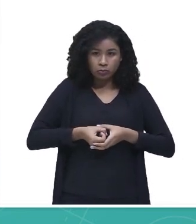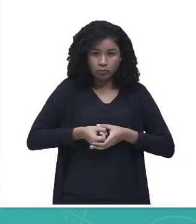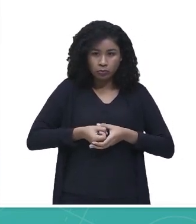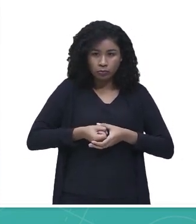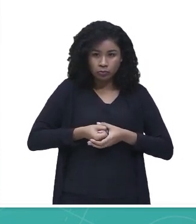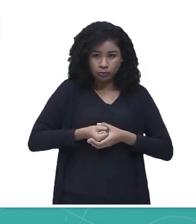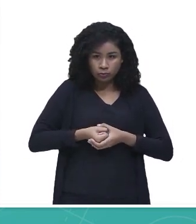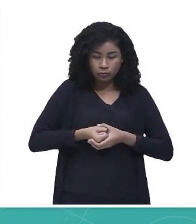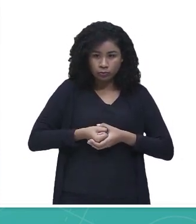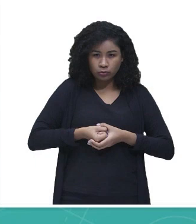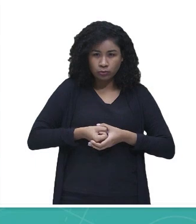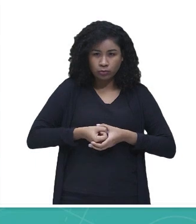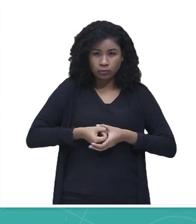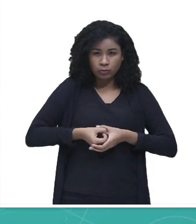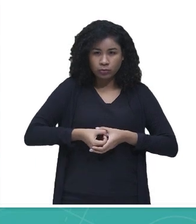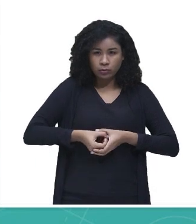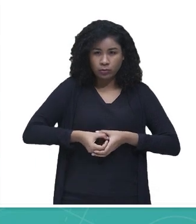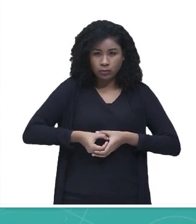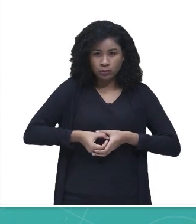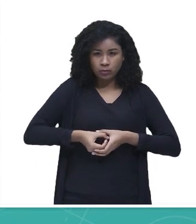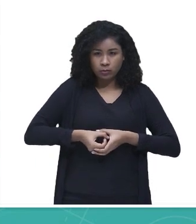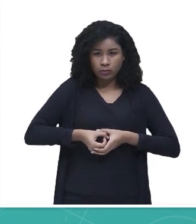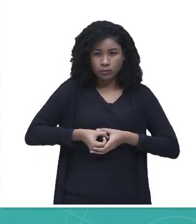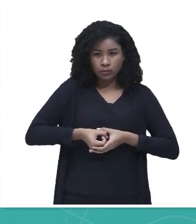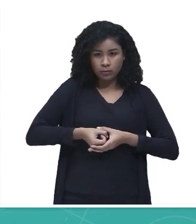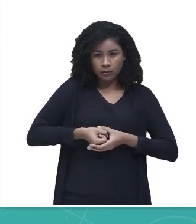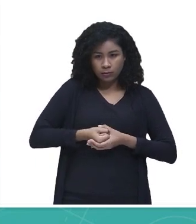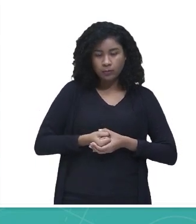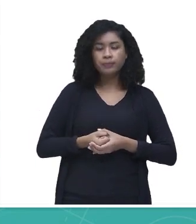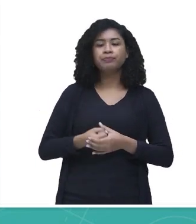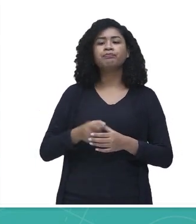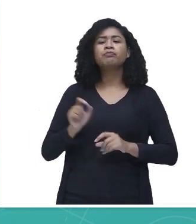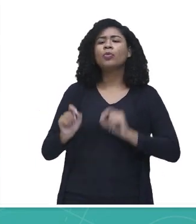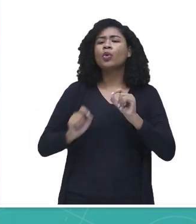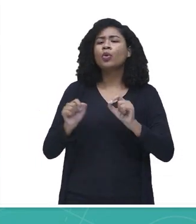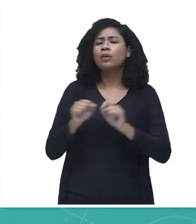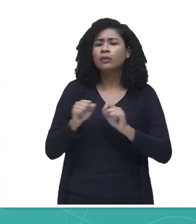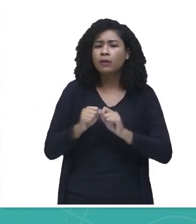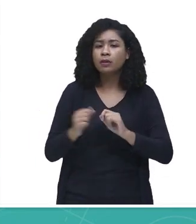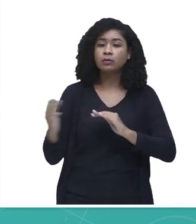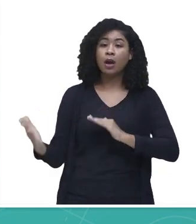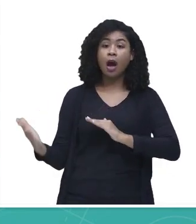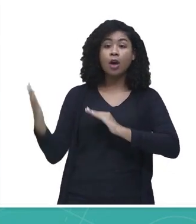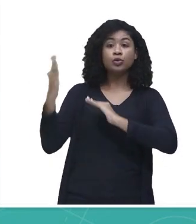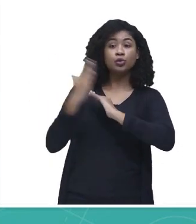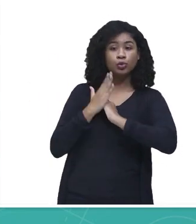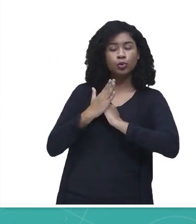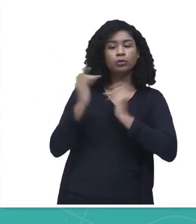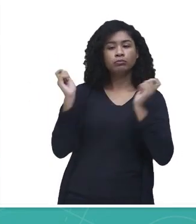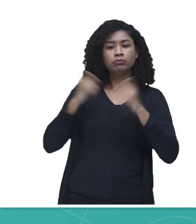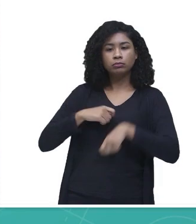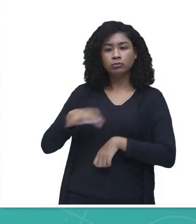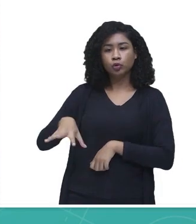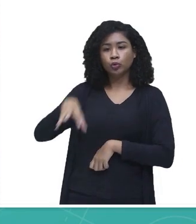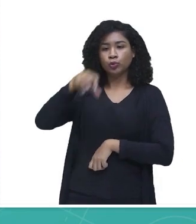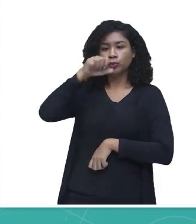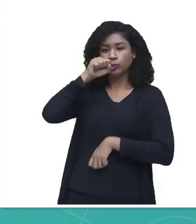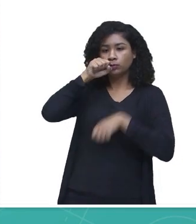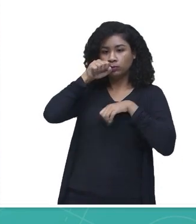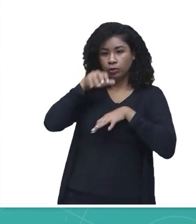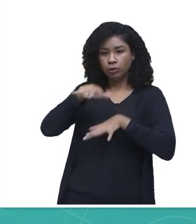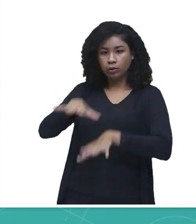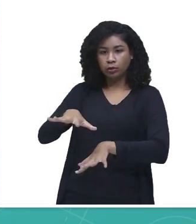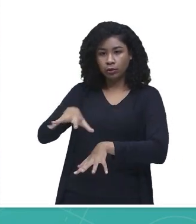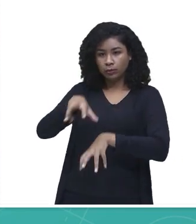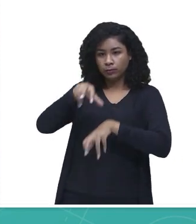troca gasosa, né? Vai ajudar, na verdade, na troca gasosa das plantas, tá bom? De uma forma geral. Então, essa estrutura fica